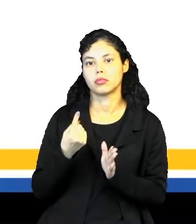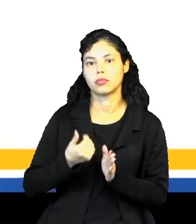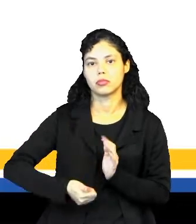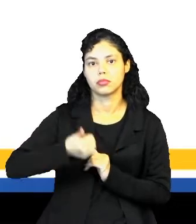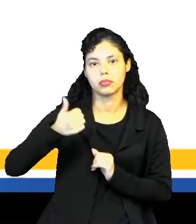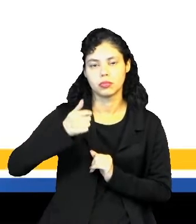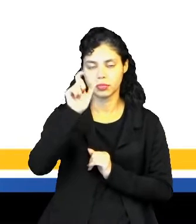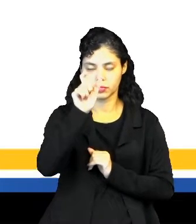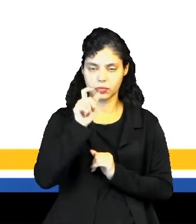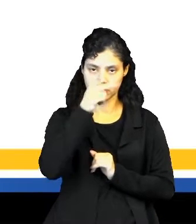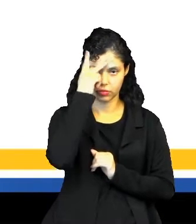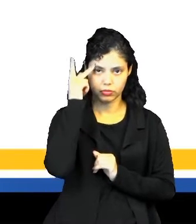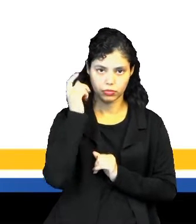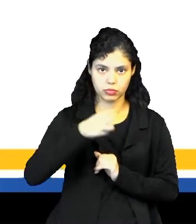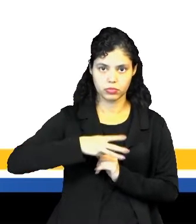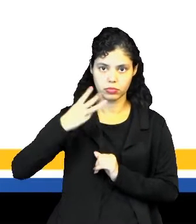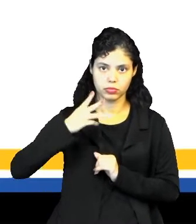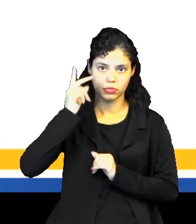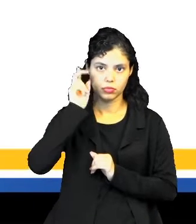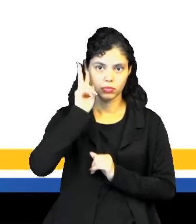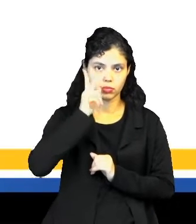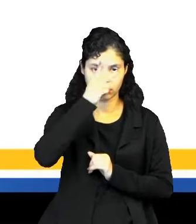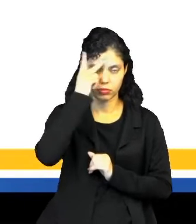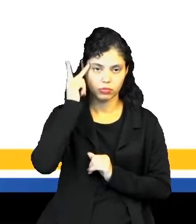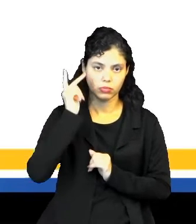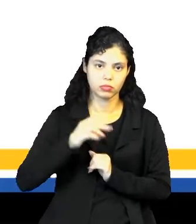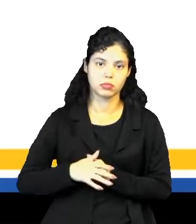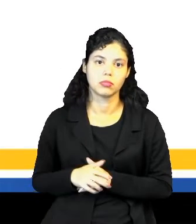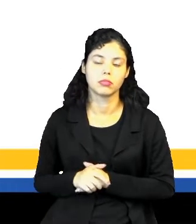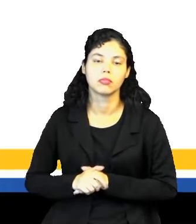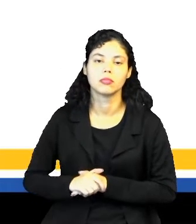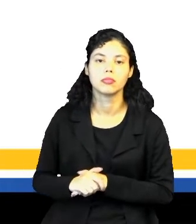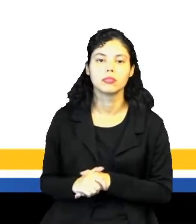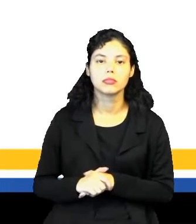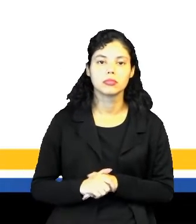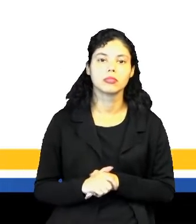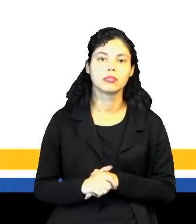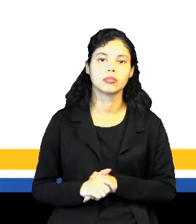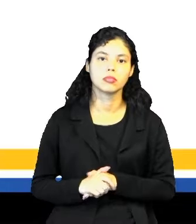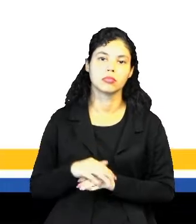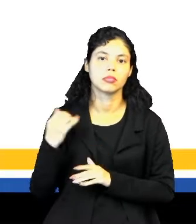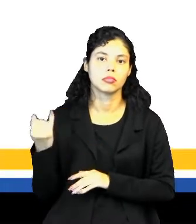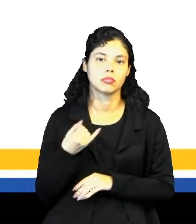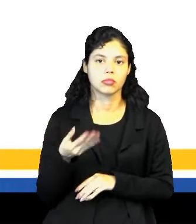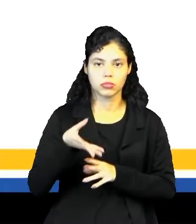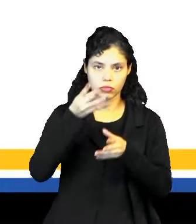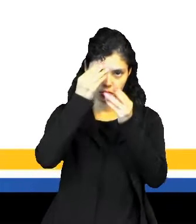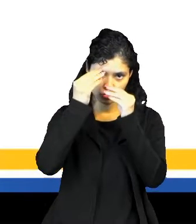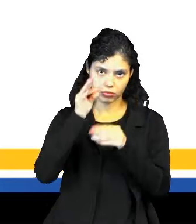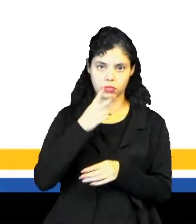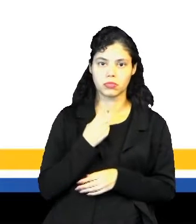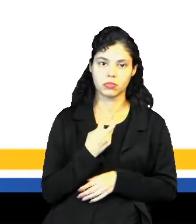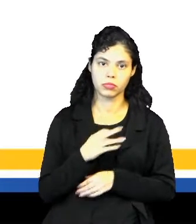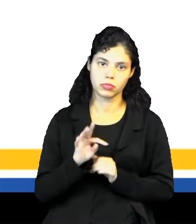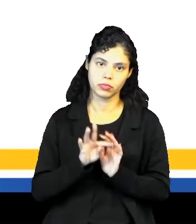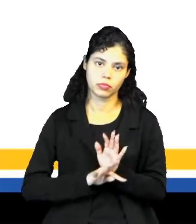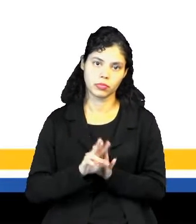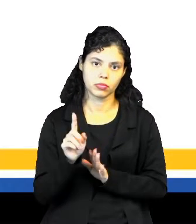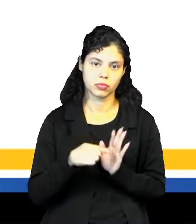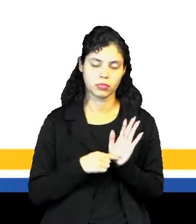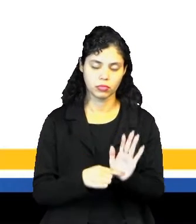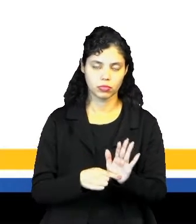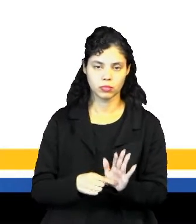em primeira pessoa ou terceira pessoa. Observação, importante frisar que a voz do texto